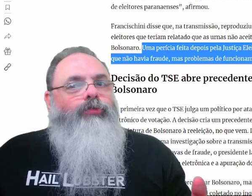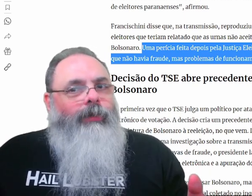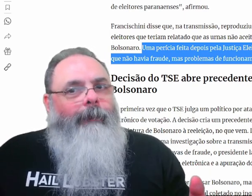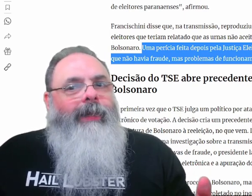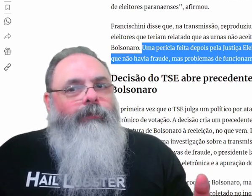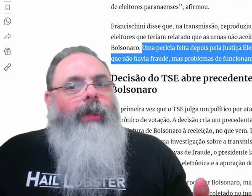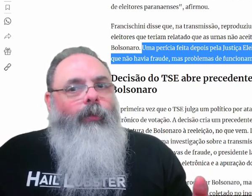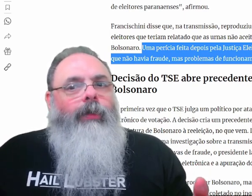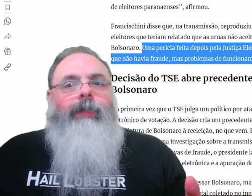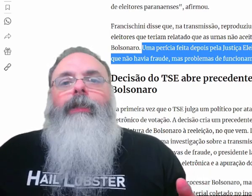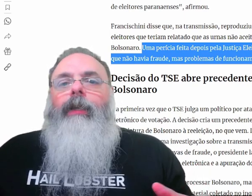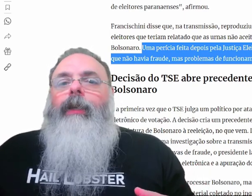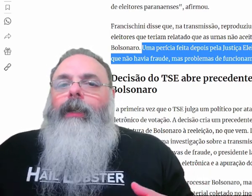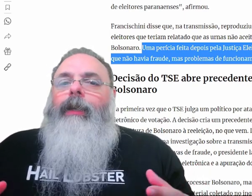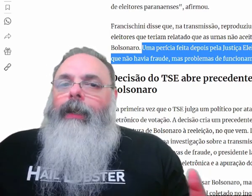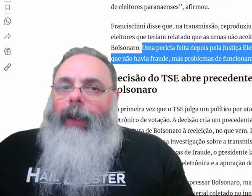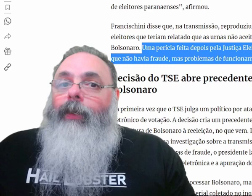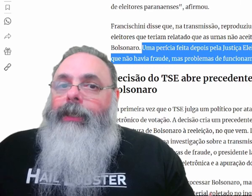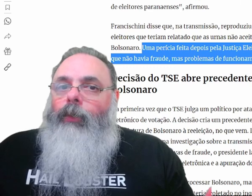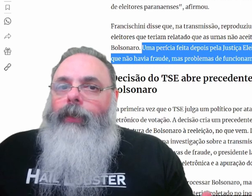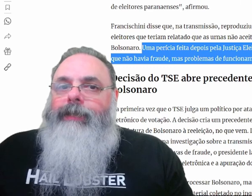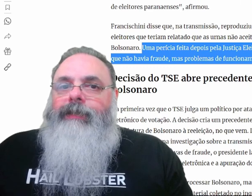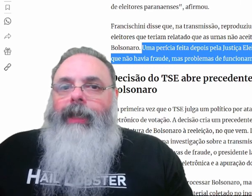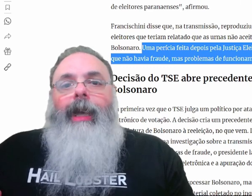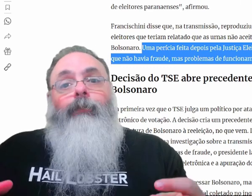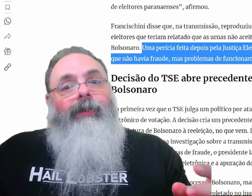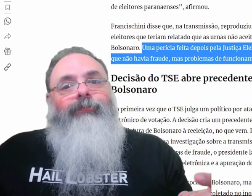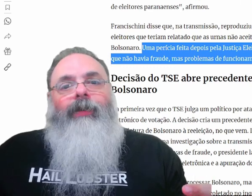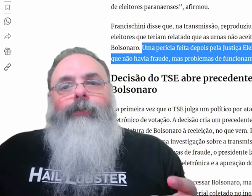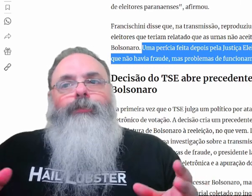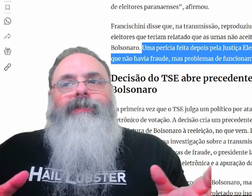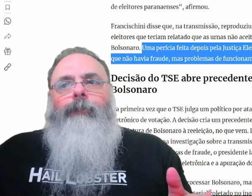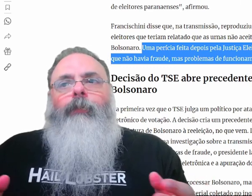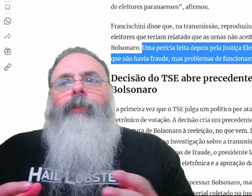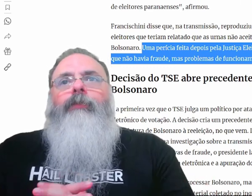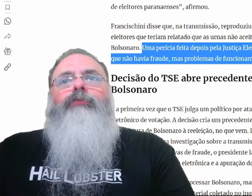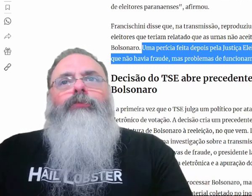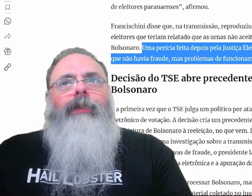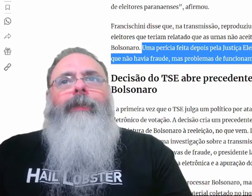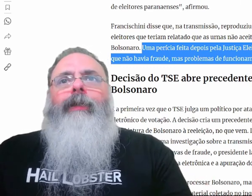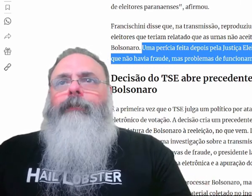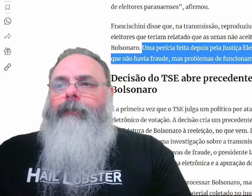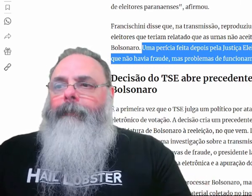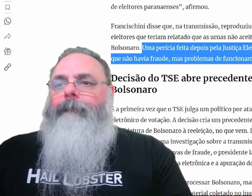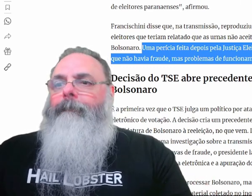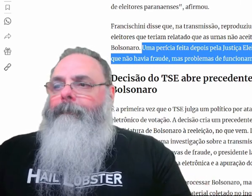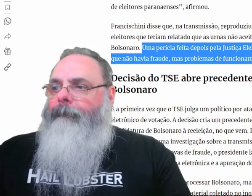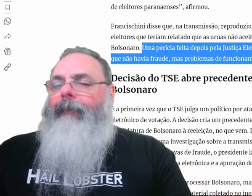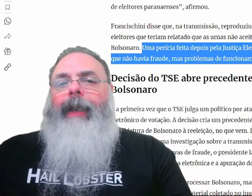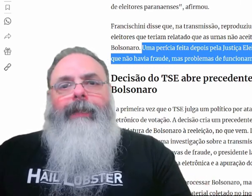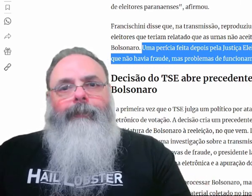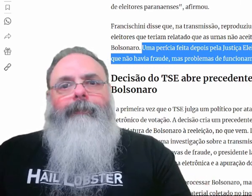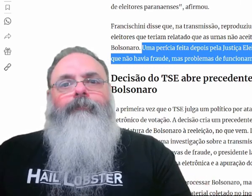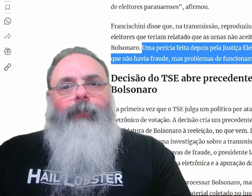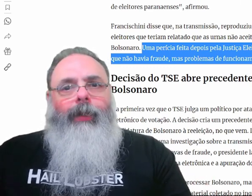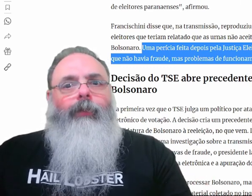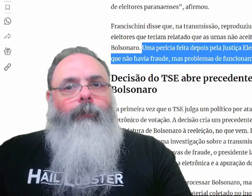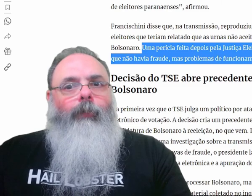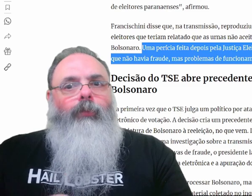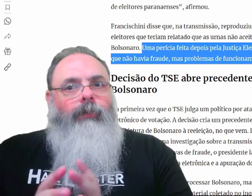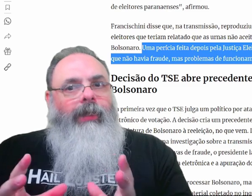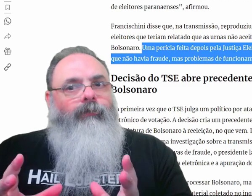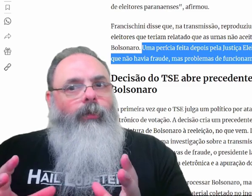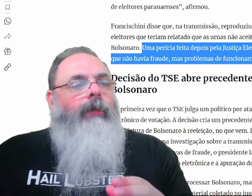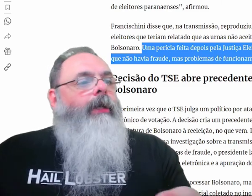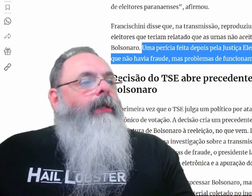havia problema de funcionamento na urna né olha que coisa né ah não era fraude mas ela problema de funcionamento caramba